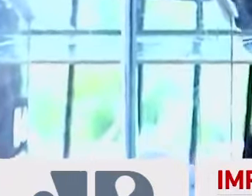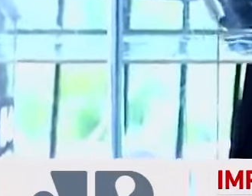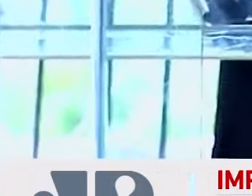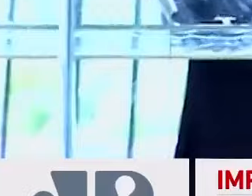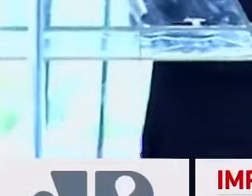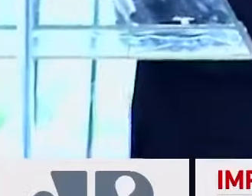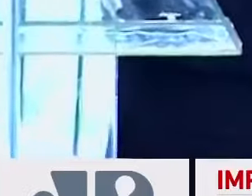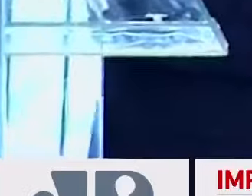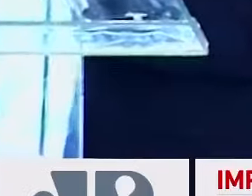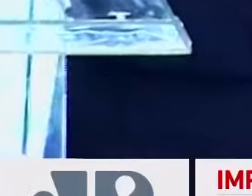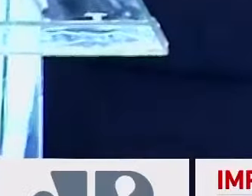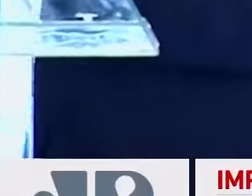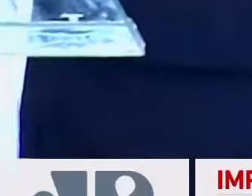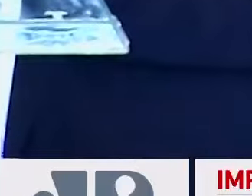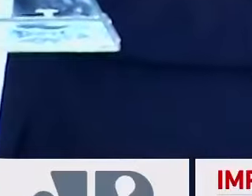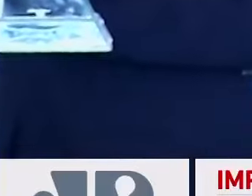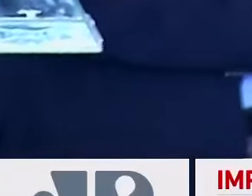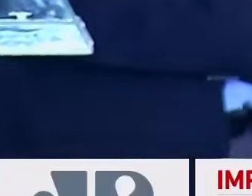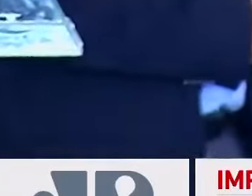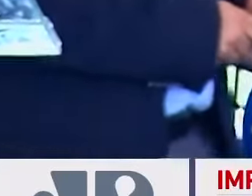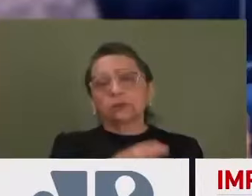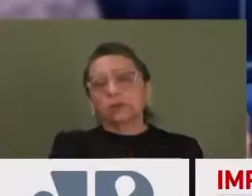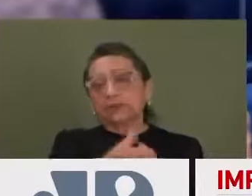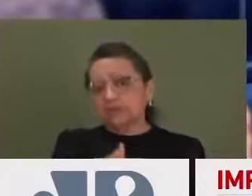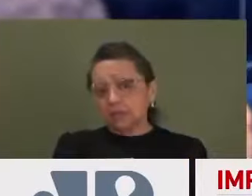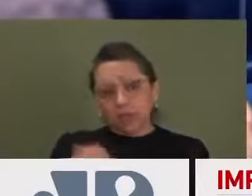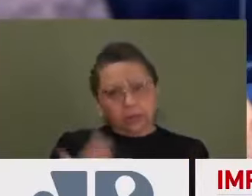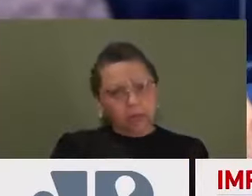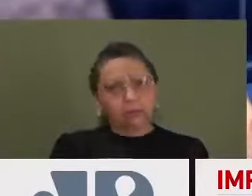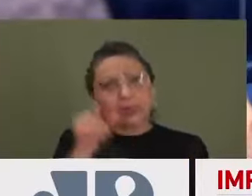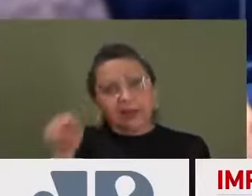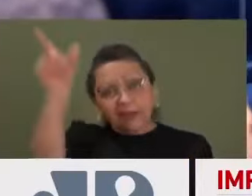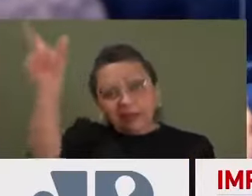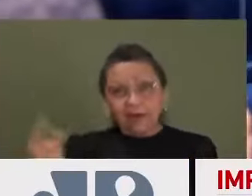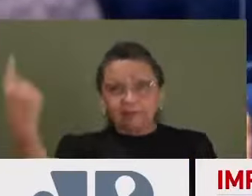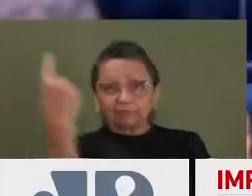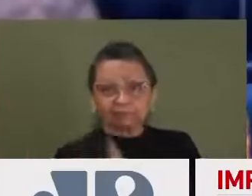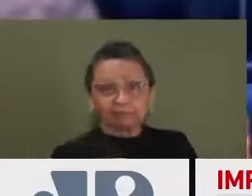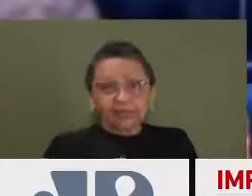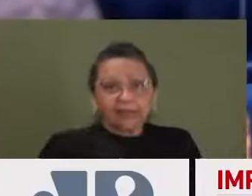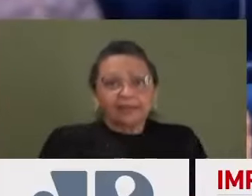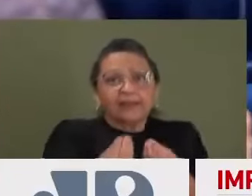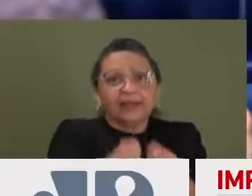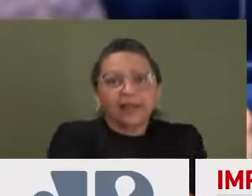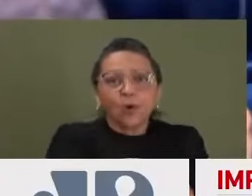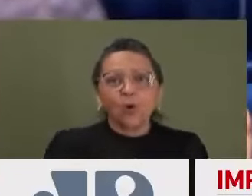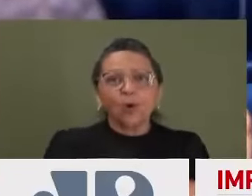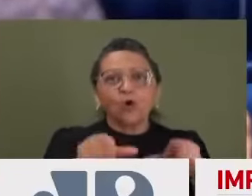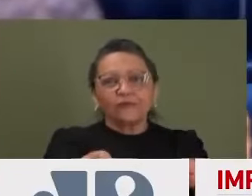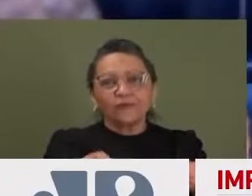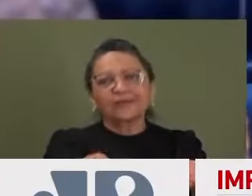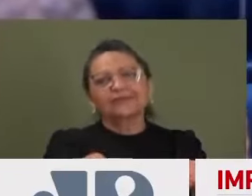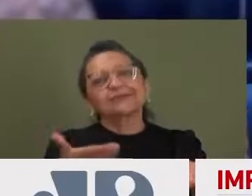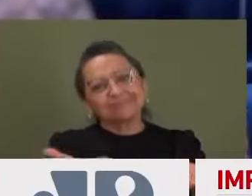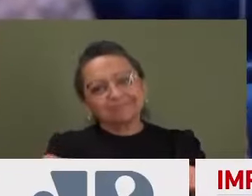se comprometeu a revogar a MP caso o projeto seja aprovado. Já na pauta do plenário do Senado, onde chegou em regime de urgência, o texto